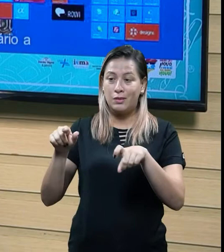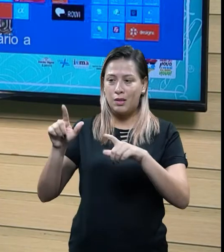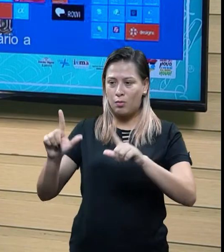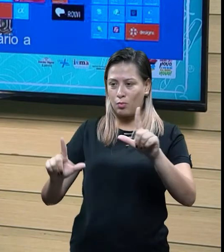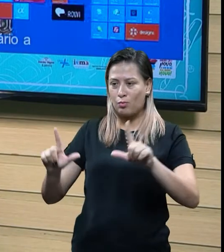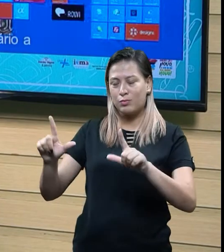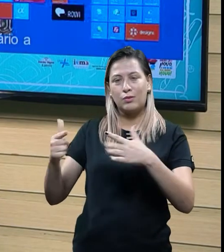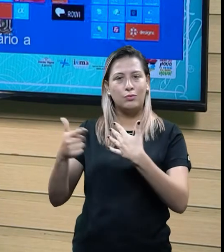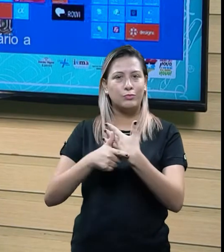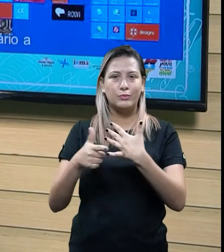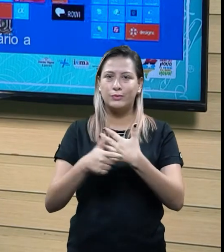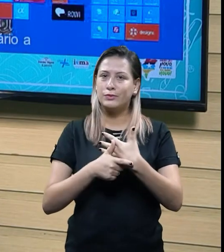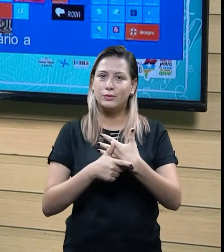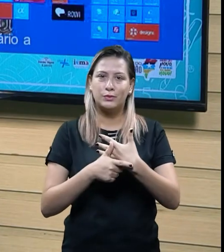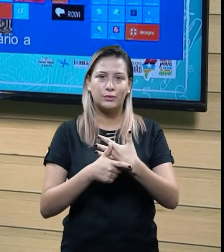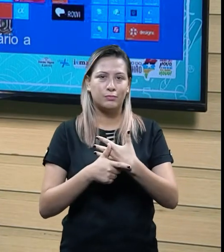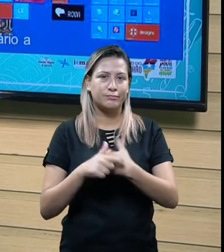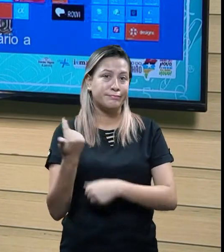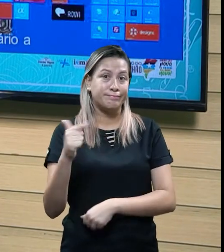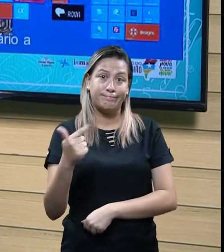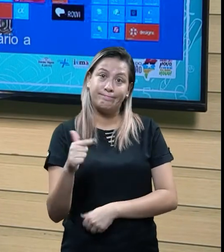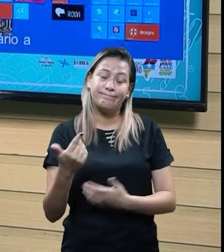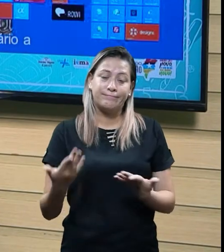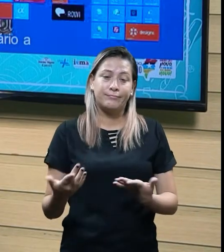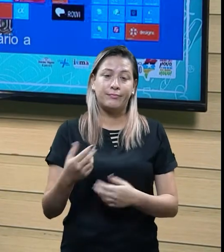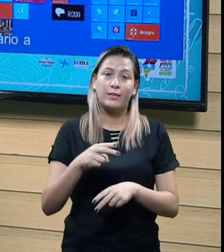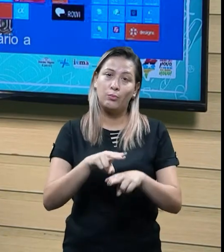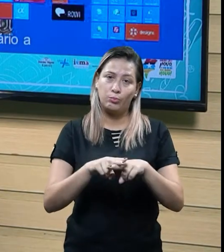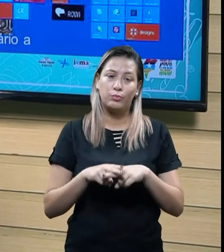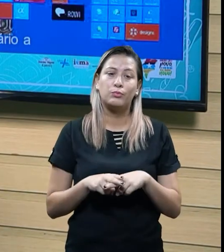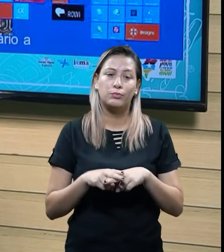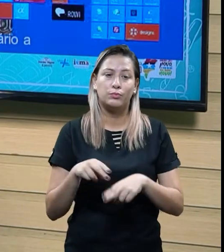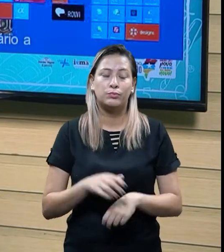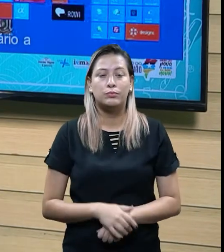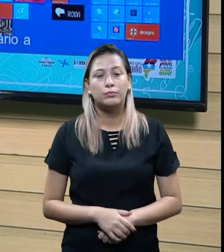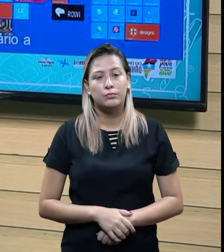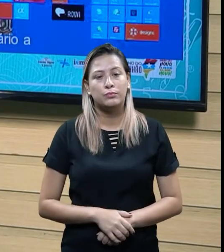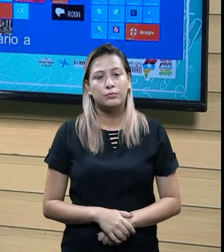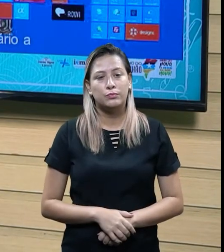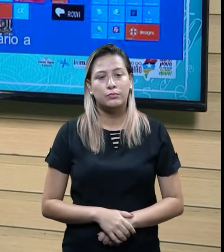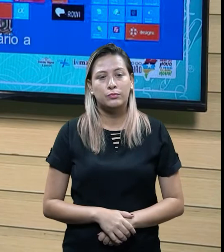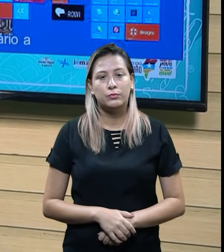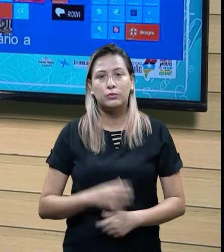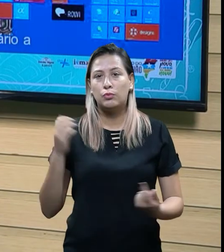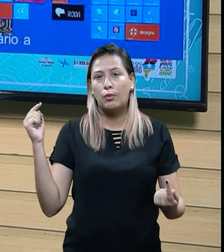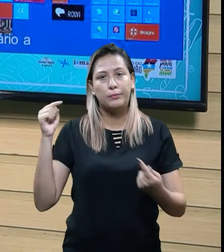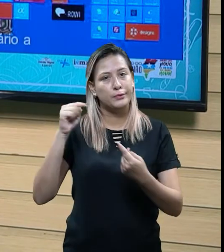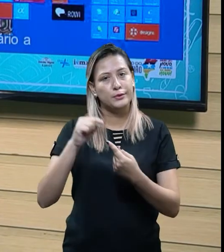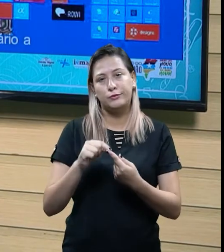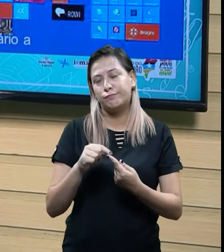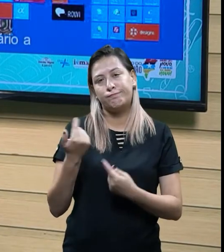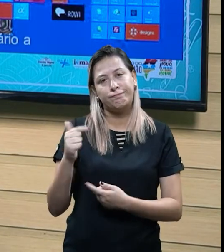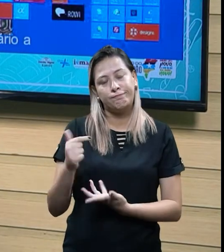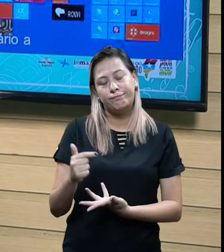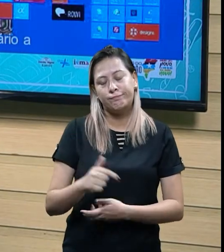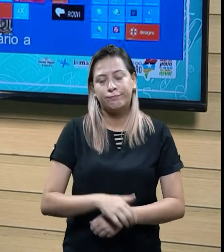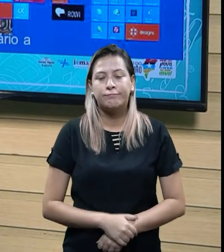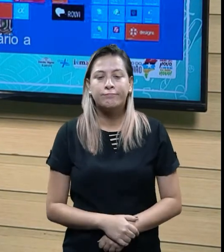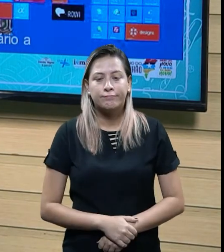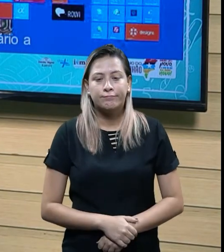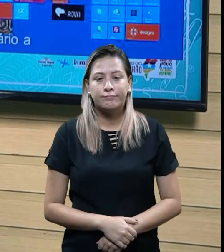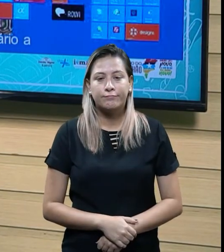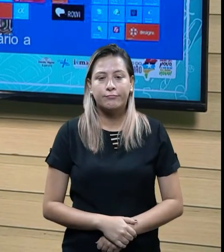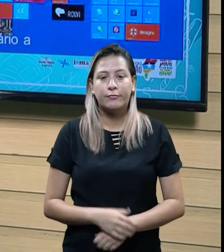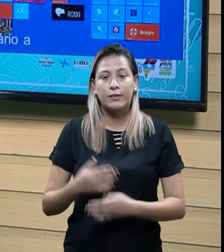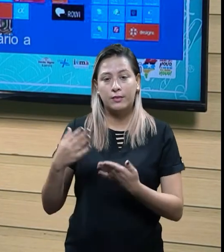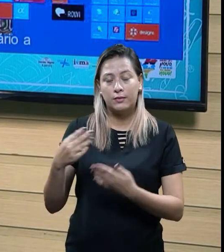tinham essa função. E aí por isso acabou não tendo o resultado que eles queriam. O Windows 8.1, como